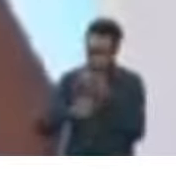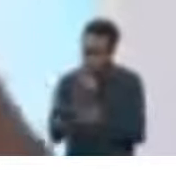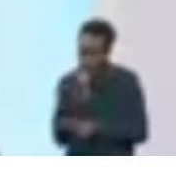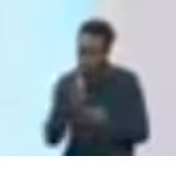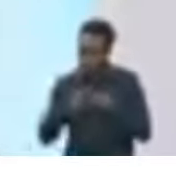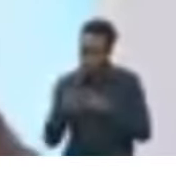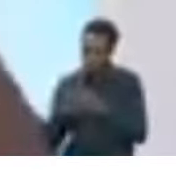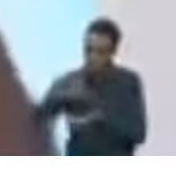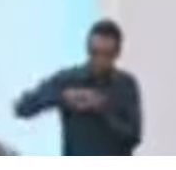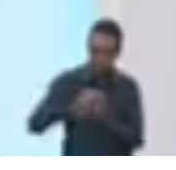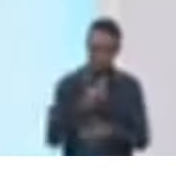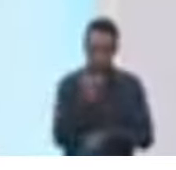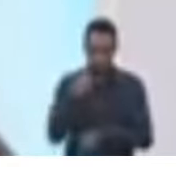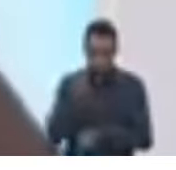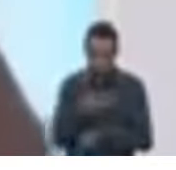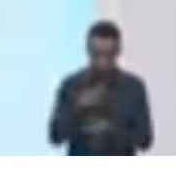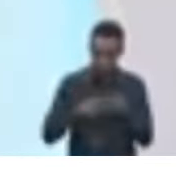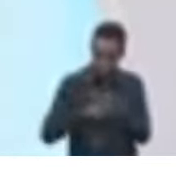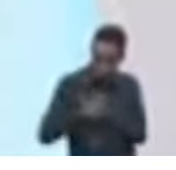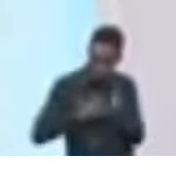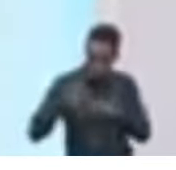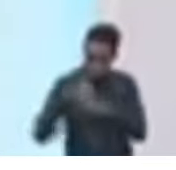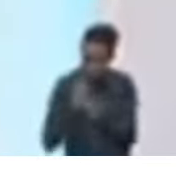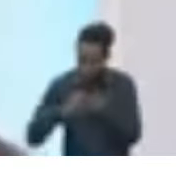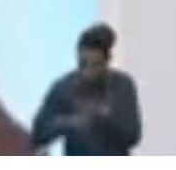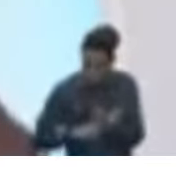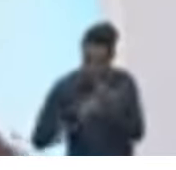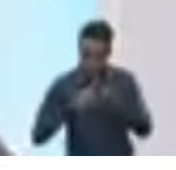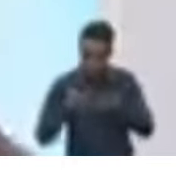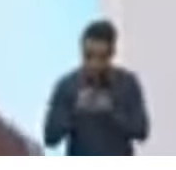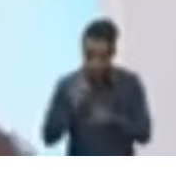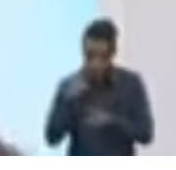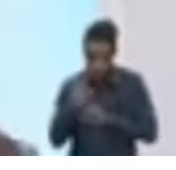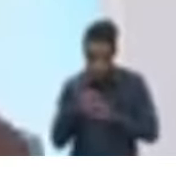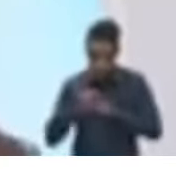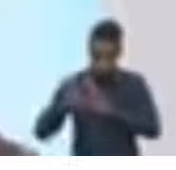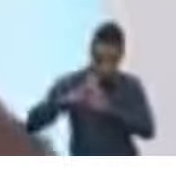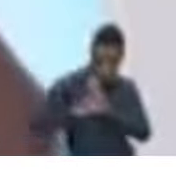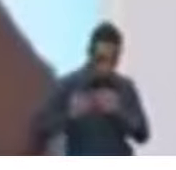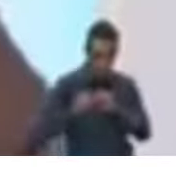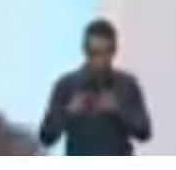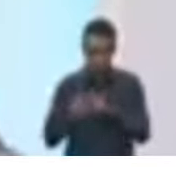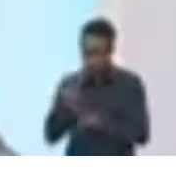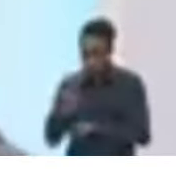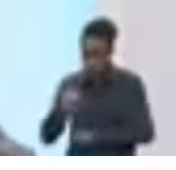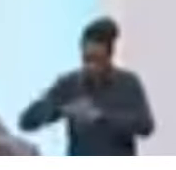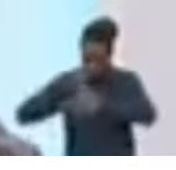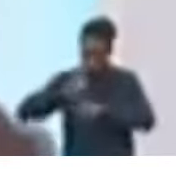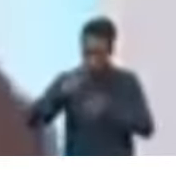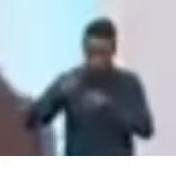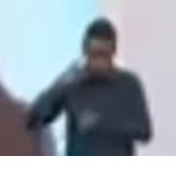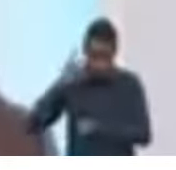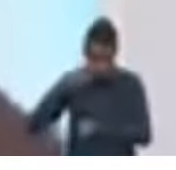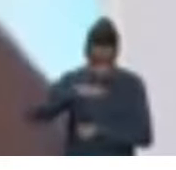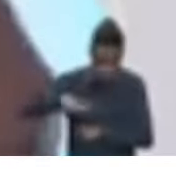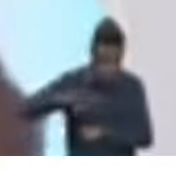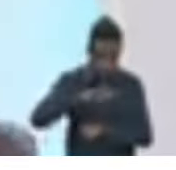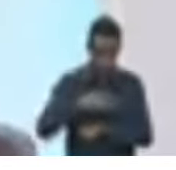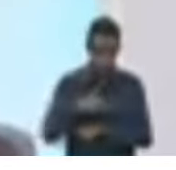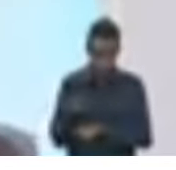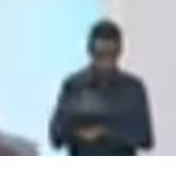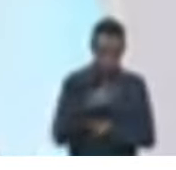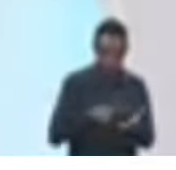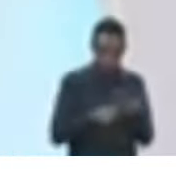capacidade de inovação, de pesquisa, de tecnologia. Eu vou estruturar um programa para reindustrializar essa cidade, ancorado nas